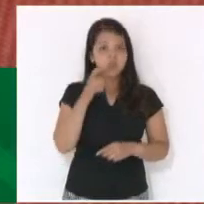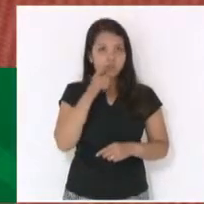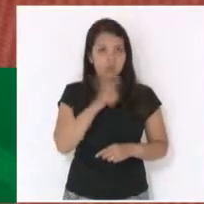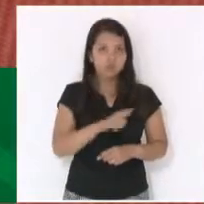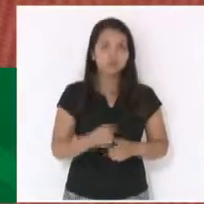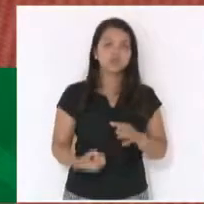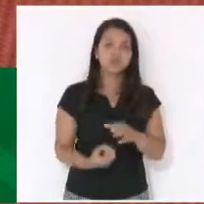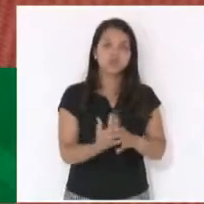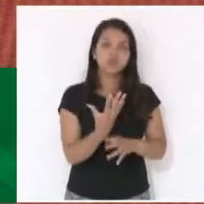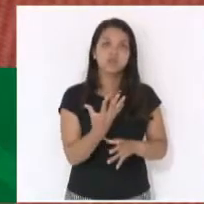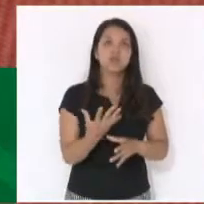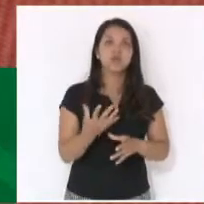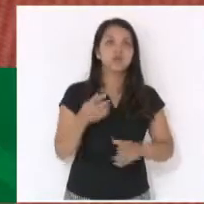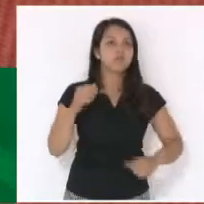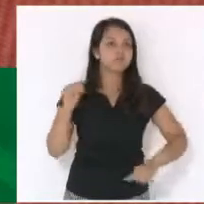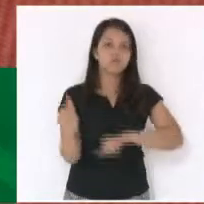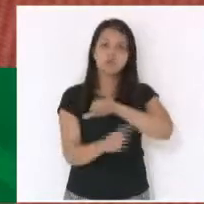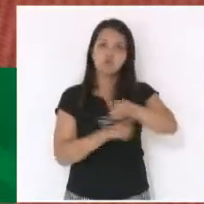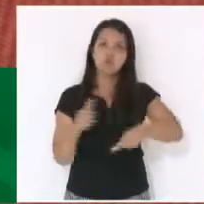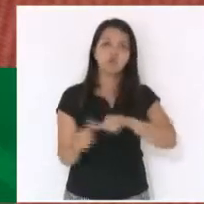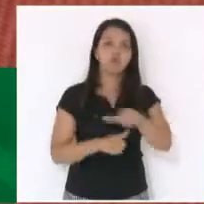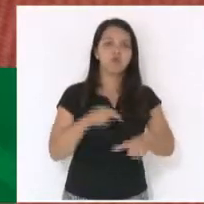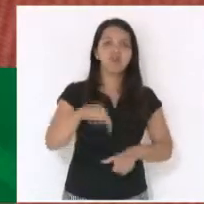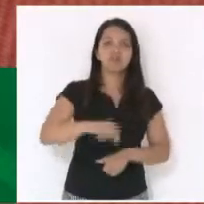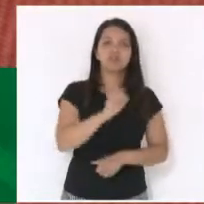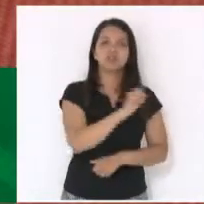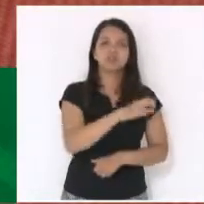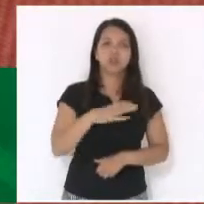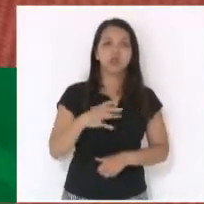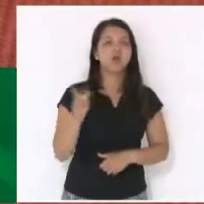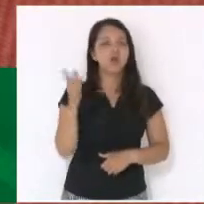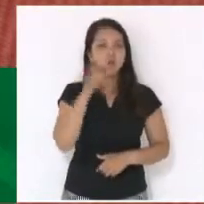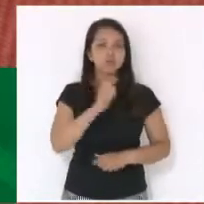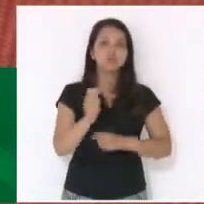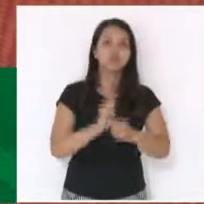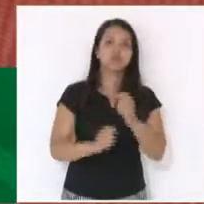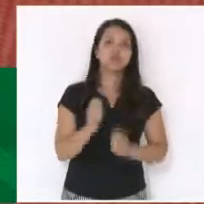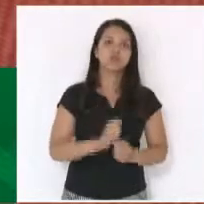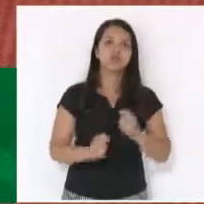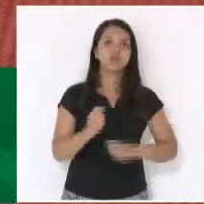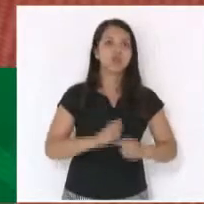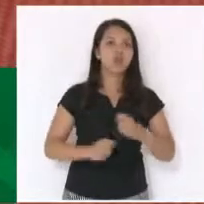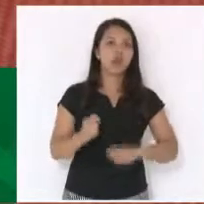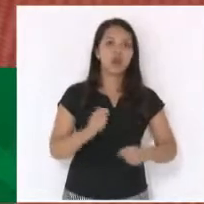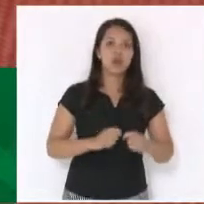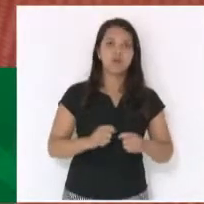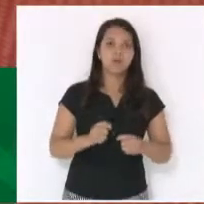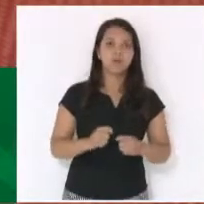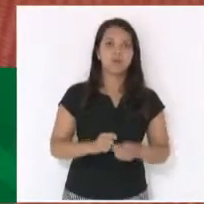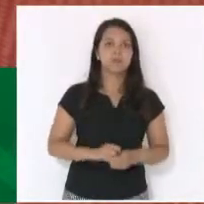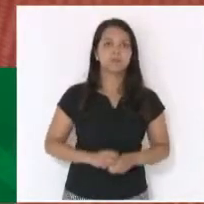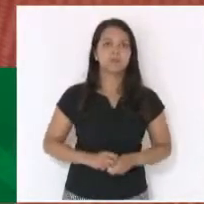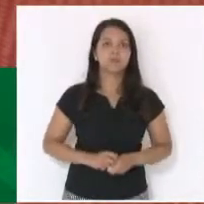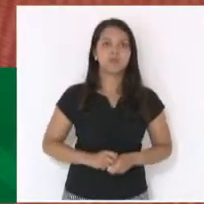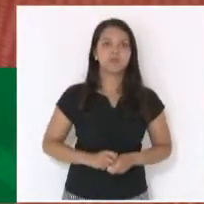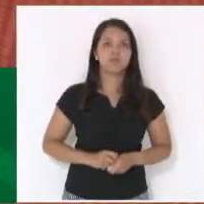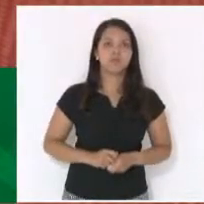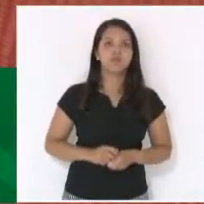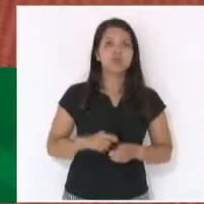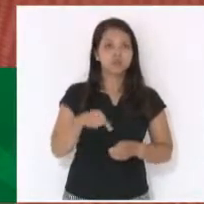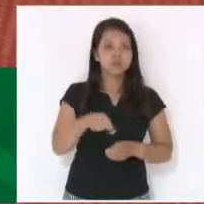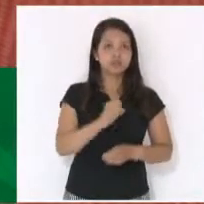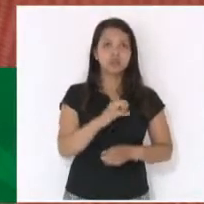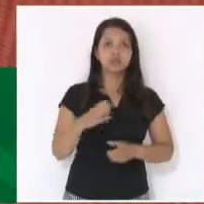fez uma revolução em Santa Catarina consigo administrar não pense financiamento Santa Casa da